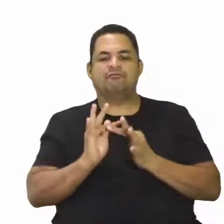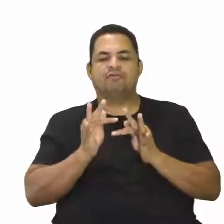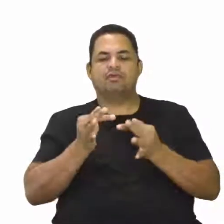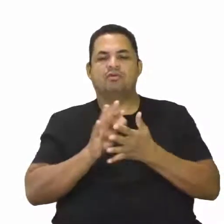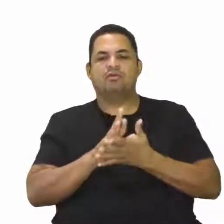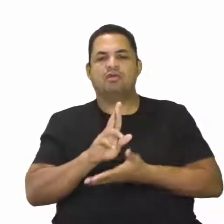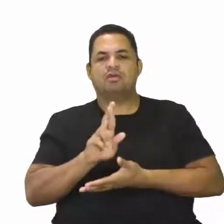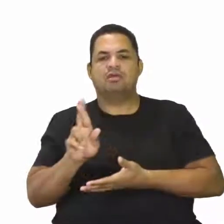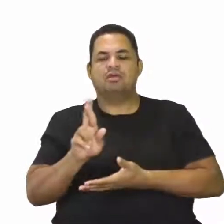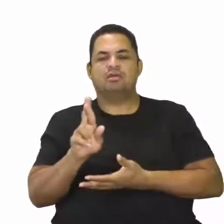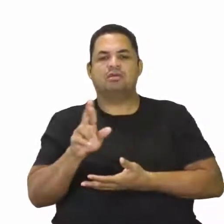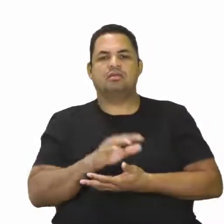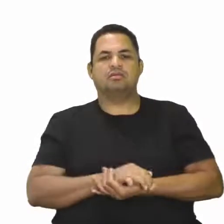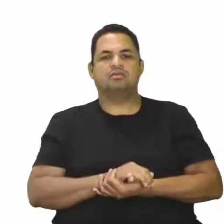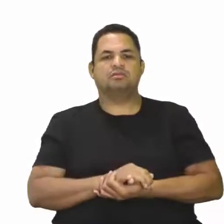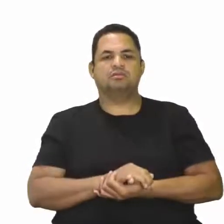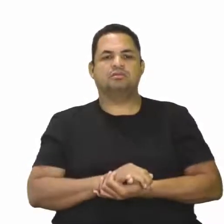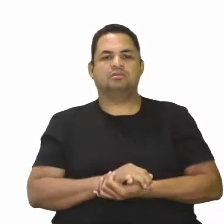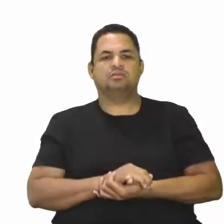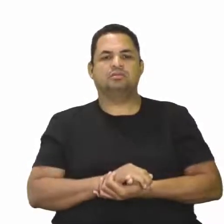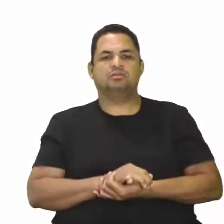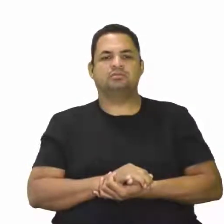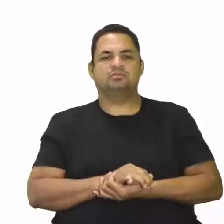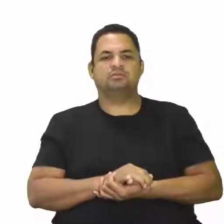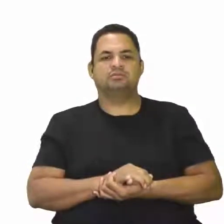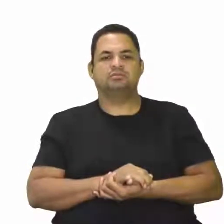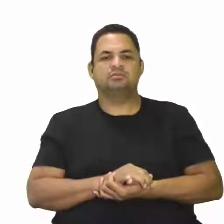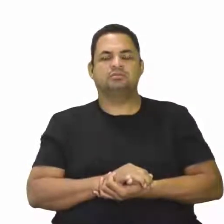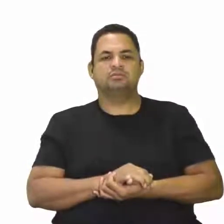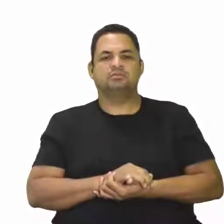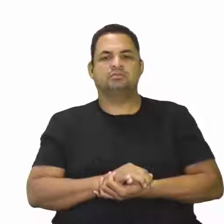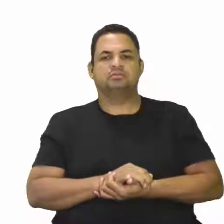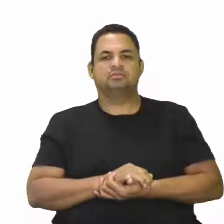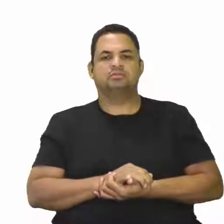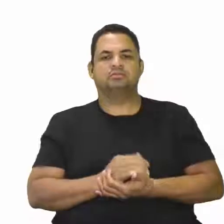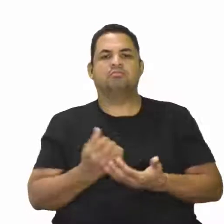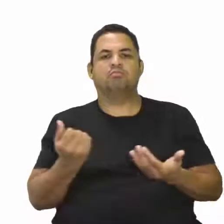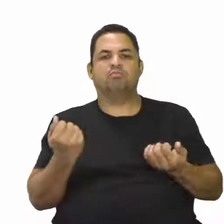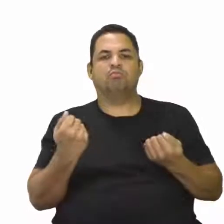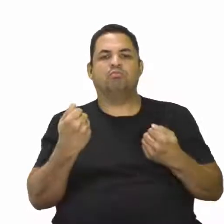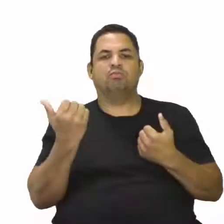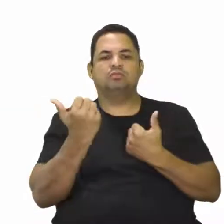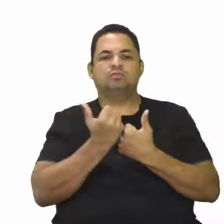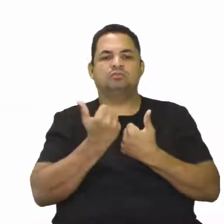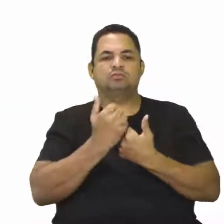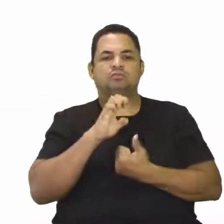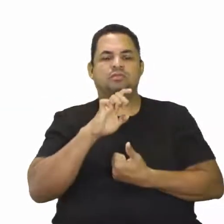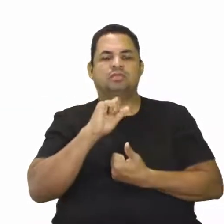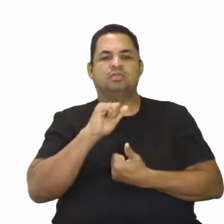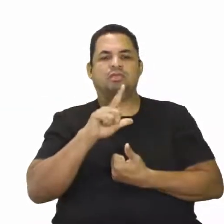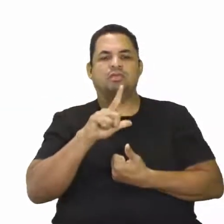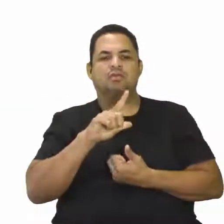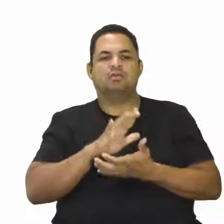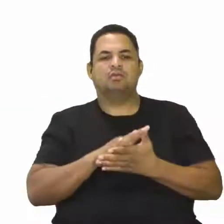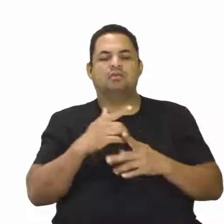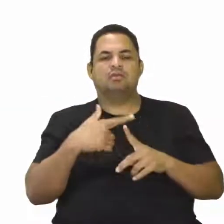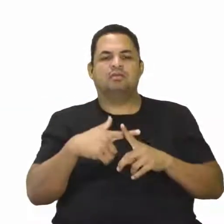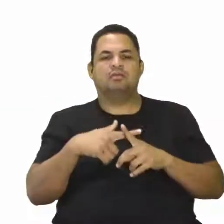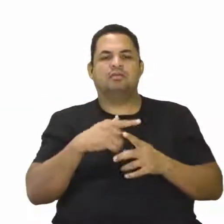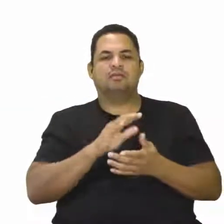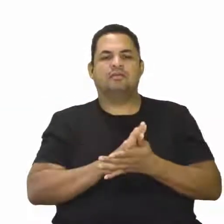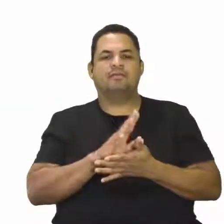que? Ele nunca, jamais, em hipótese alguma, pode ser substituído por ele, tá? Porque o